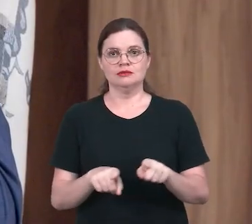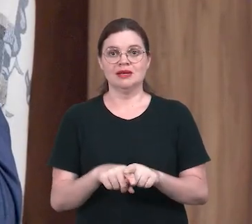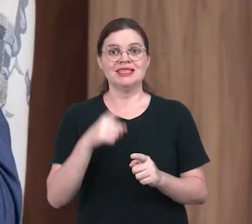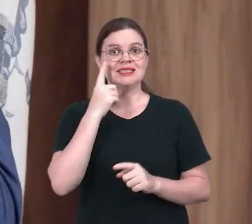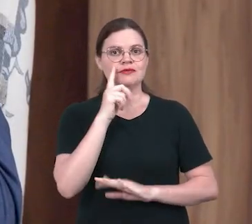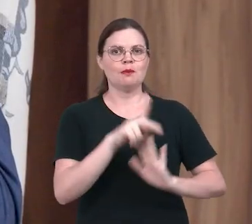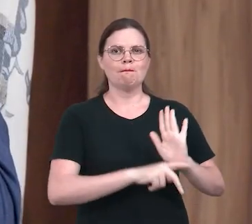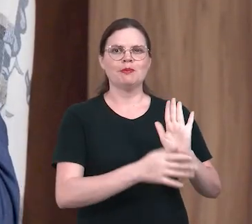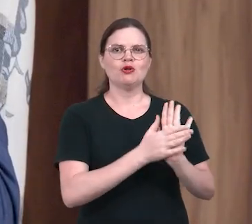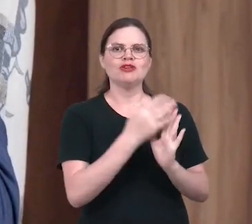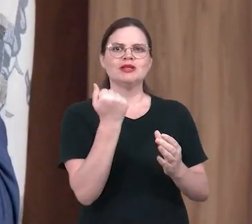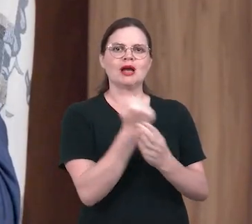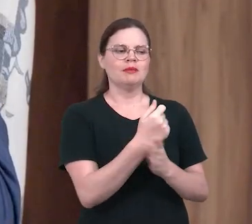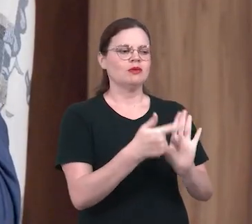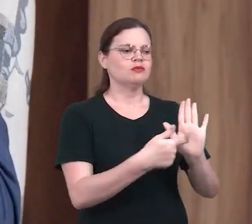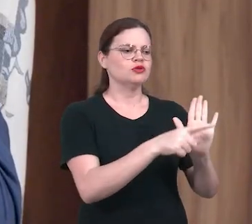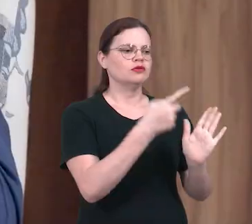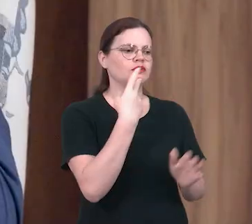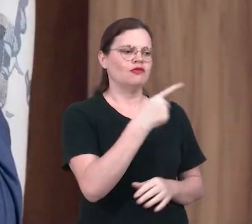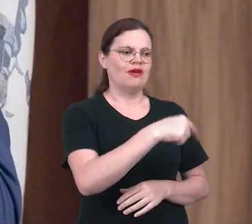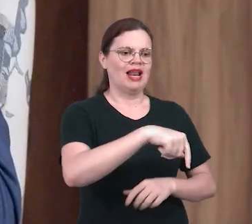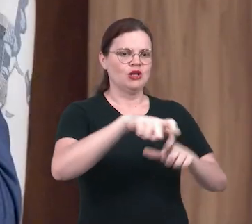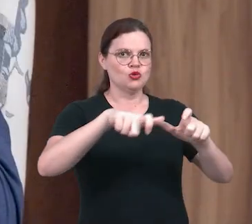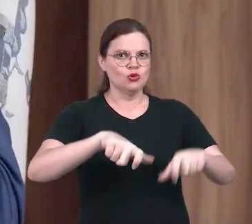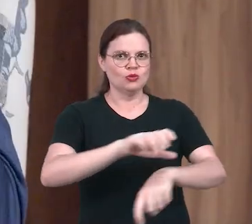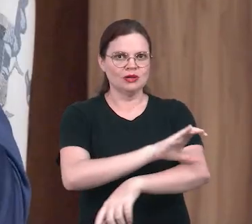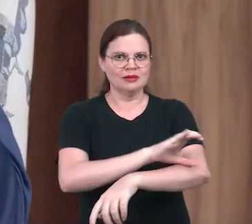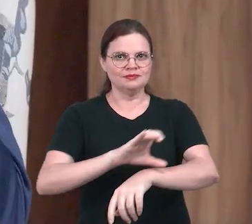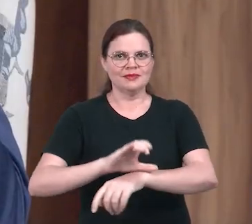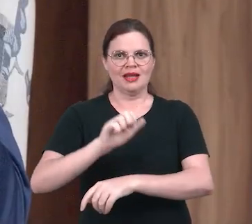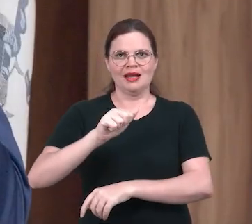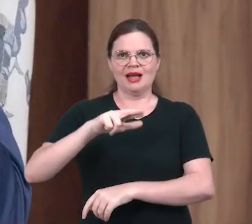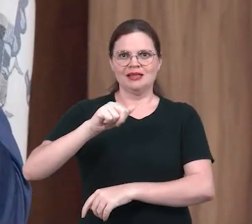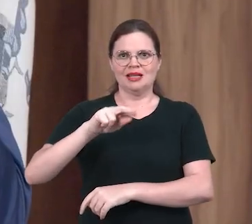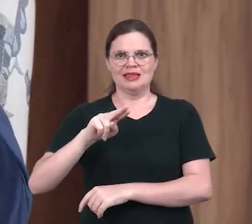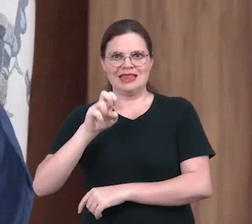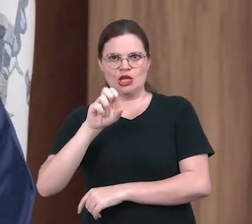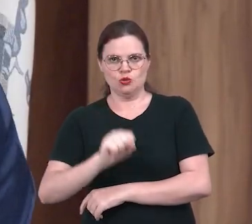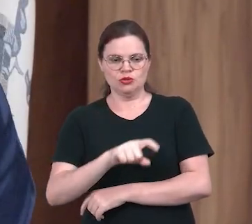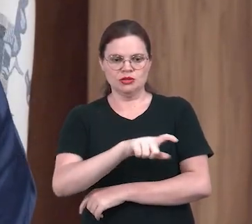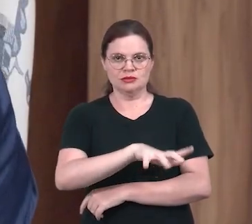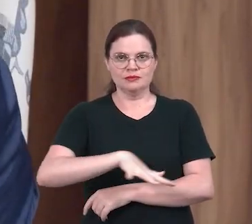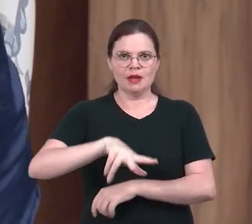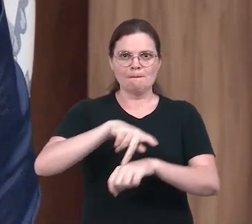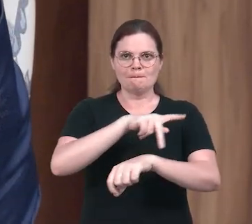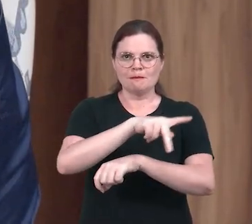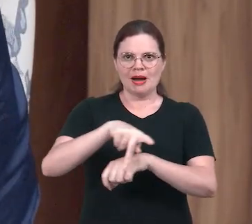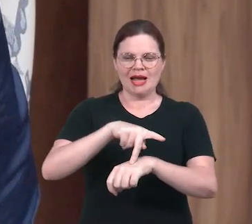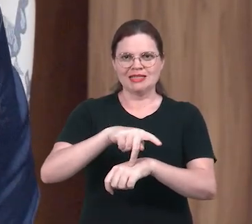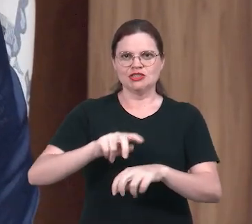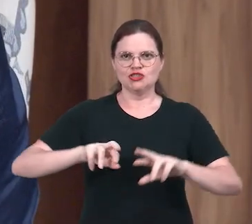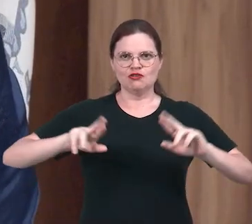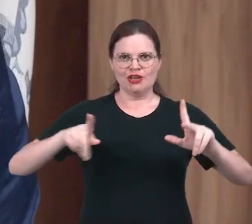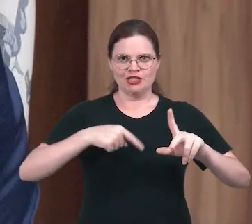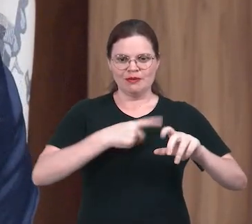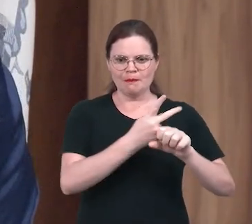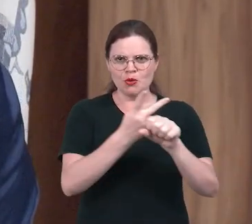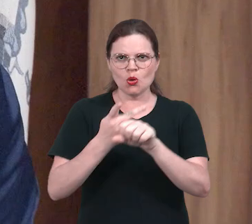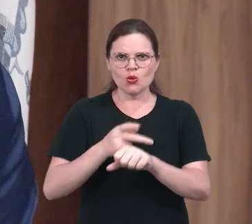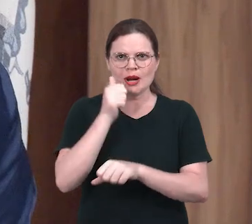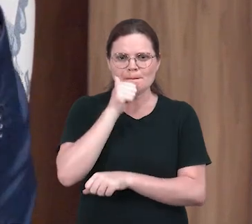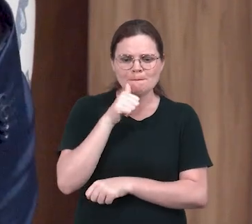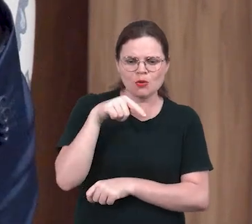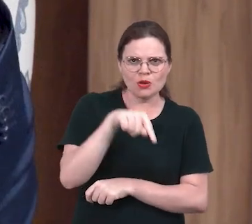mulher no meio dos cananeus. Aqui alguém pode até dizer, mas olha, isso é